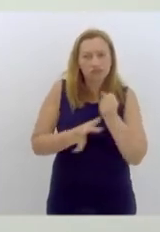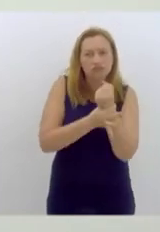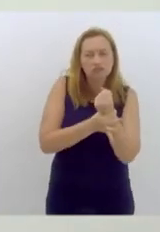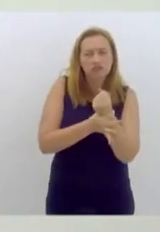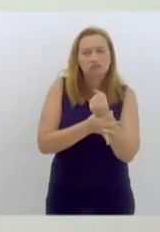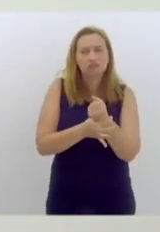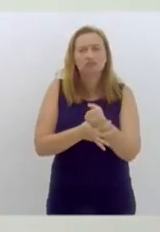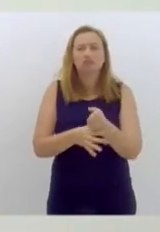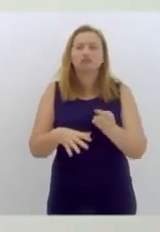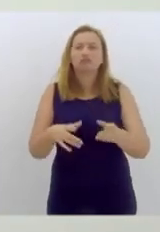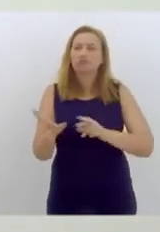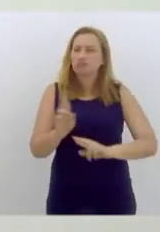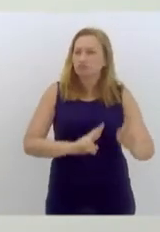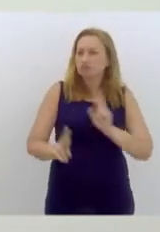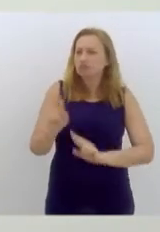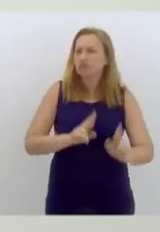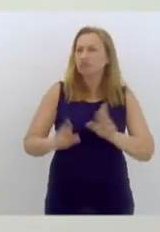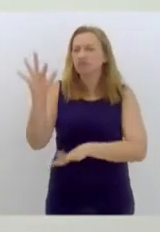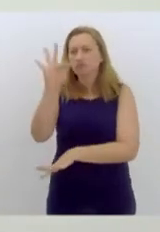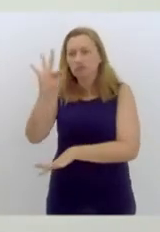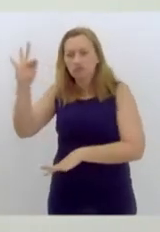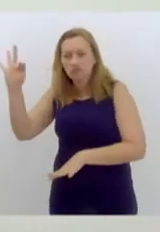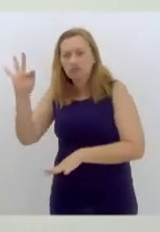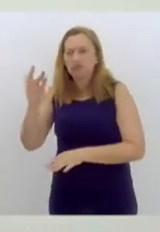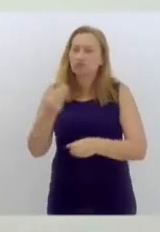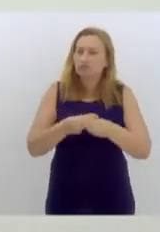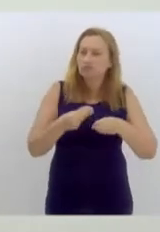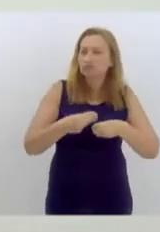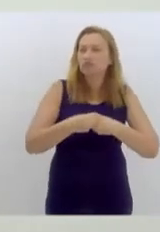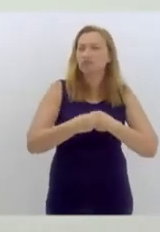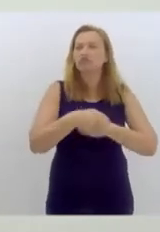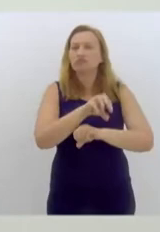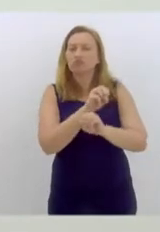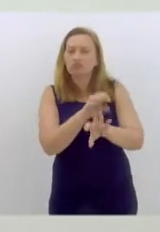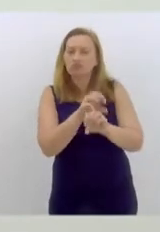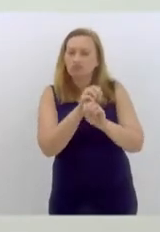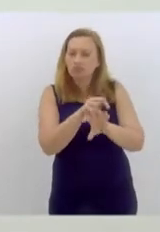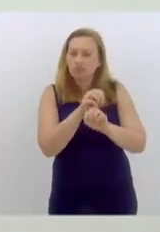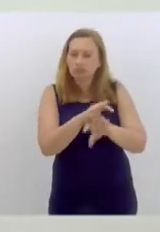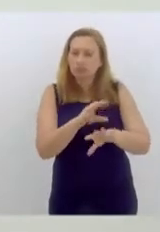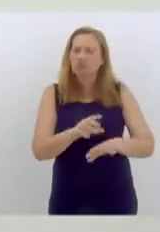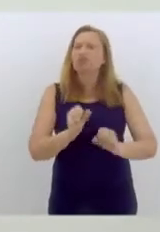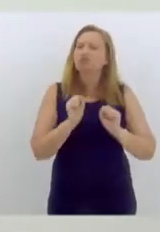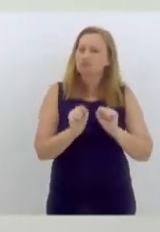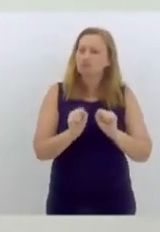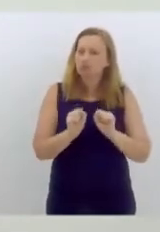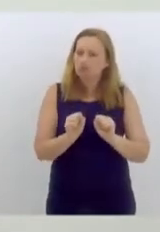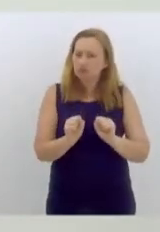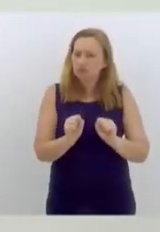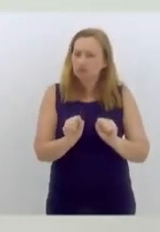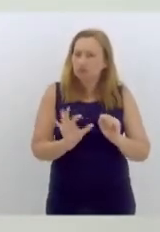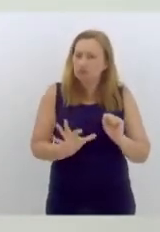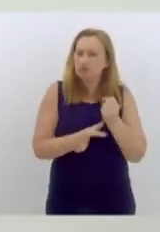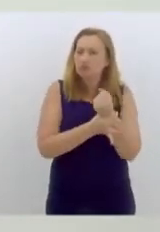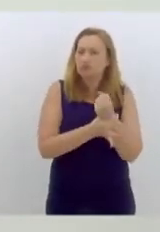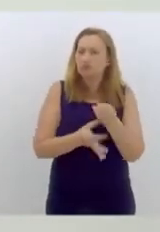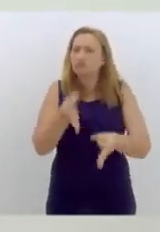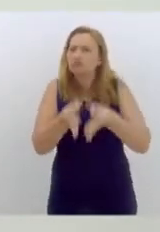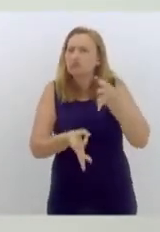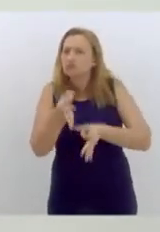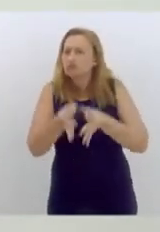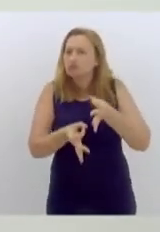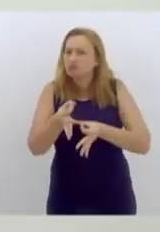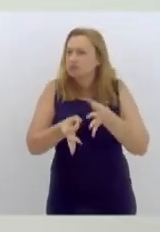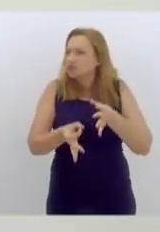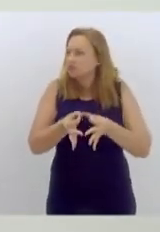que, envolvendo uma relação federativa com os municípios de financiamento da educação, a gente possa ter um mínimo de segurança jurídica para que ninguém